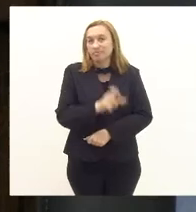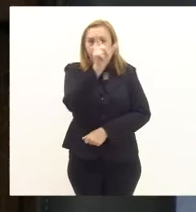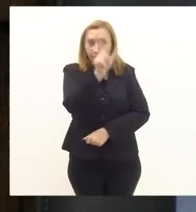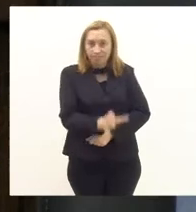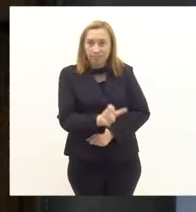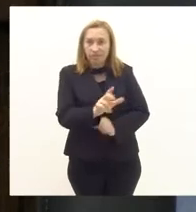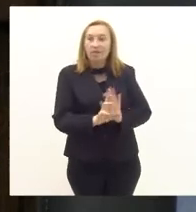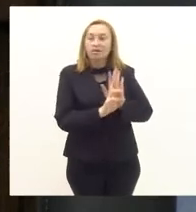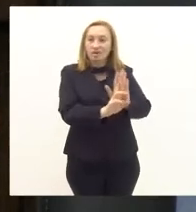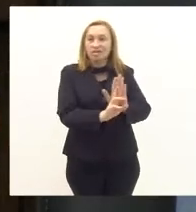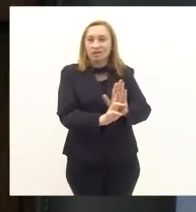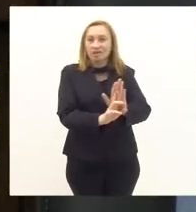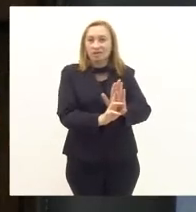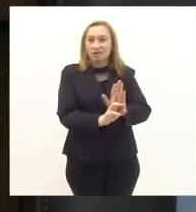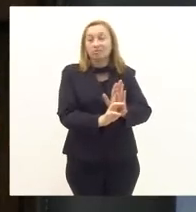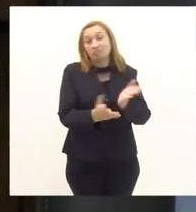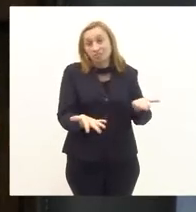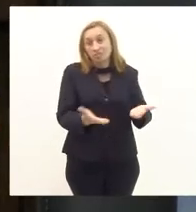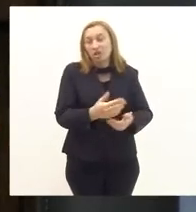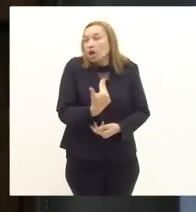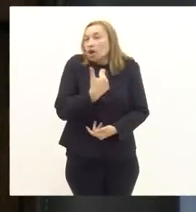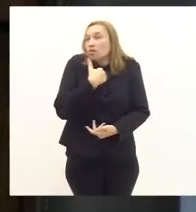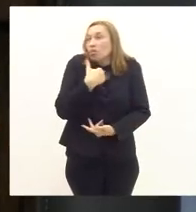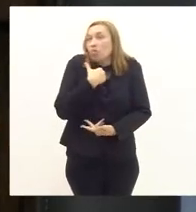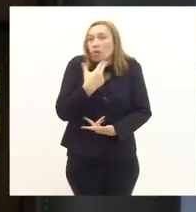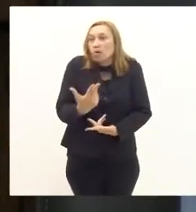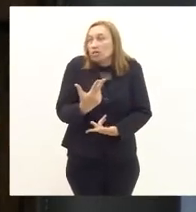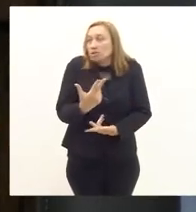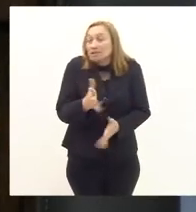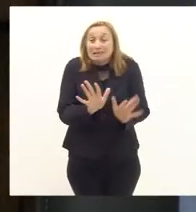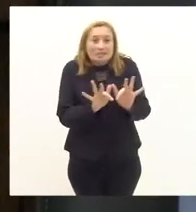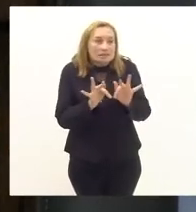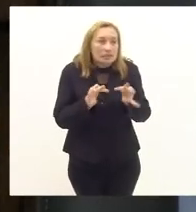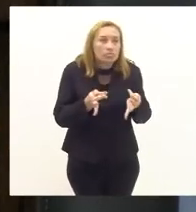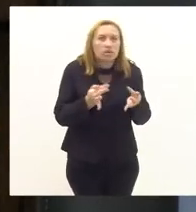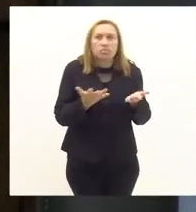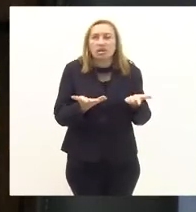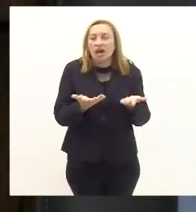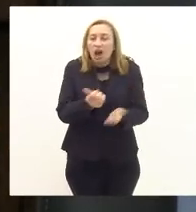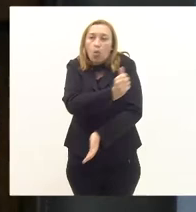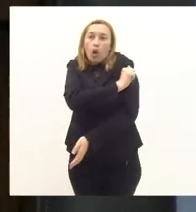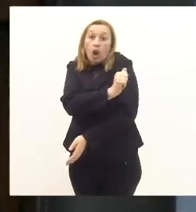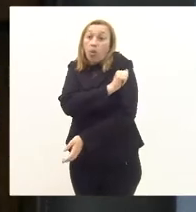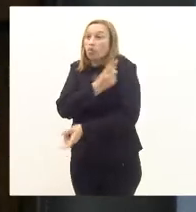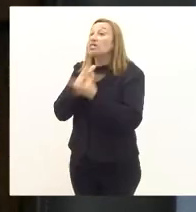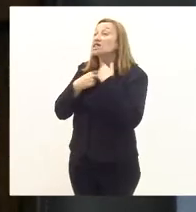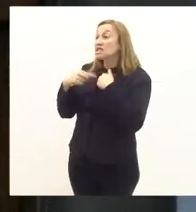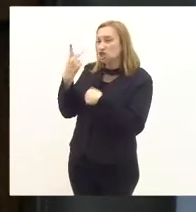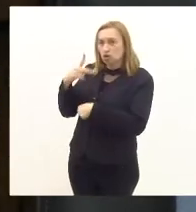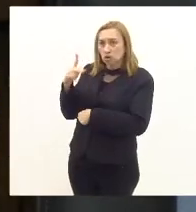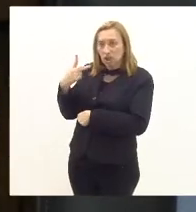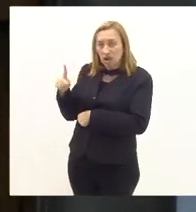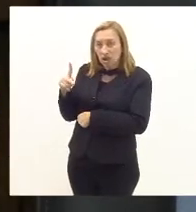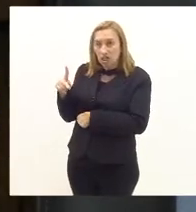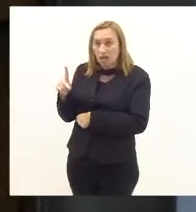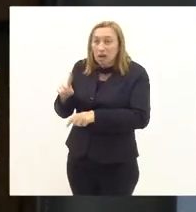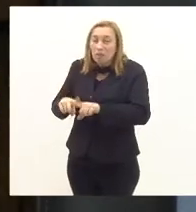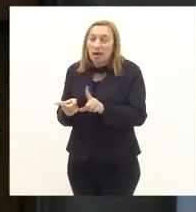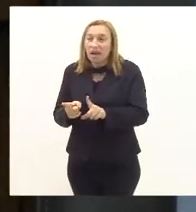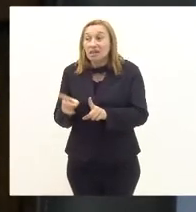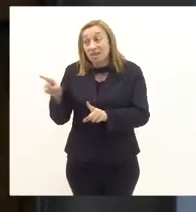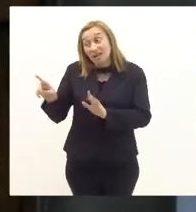do representante legal. A gente não pode simplesmente... O aluno, é o desejo dele, só que ele